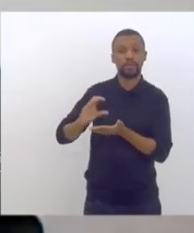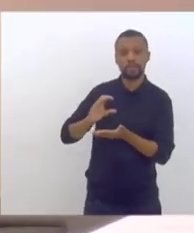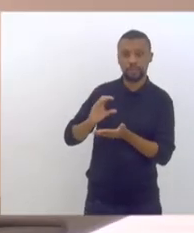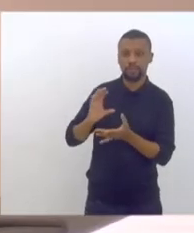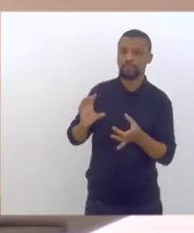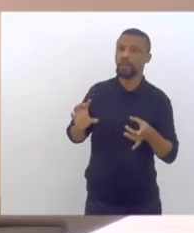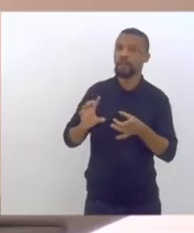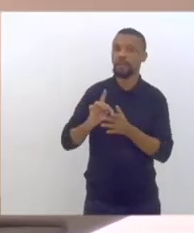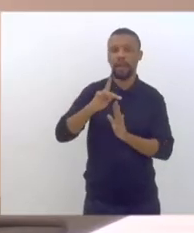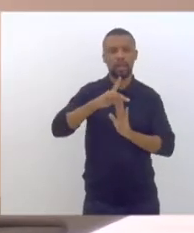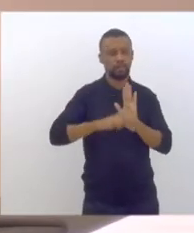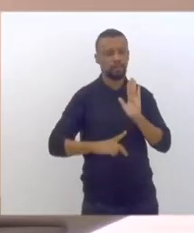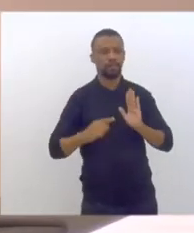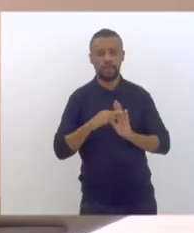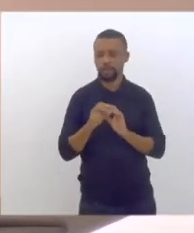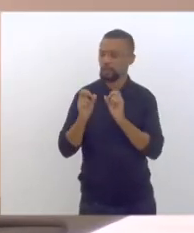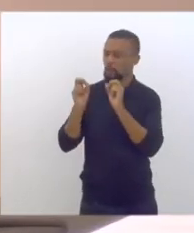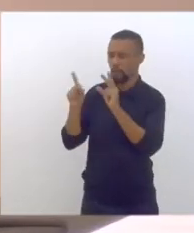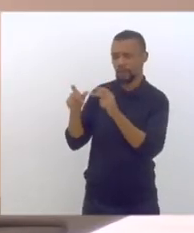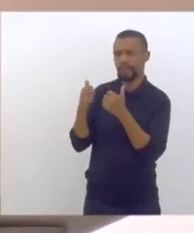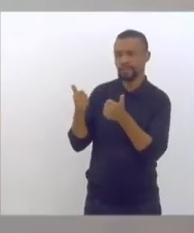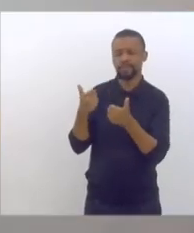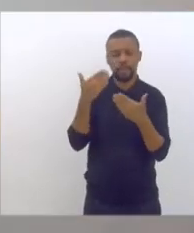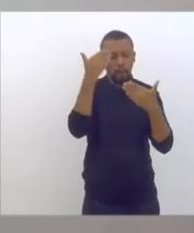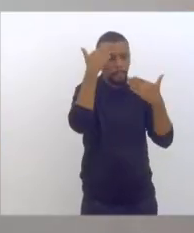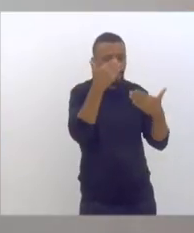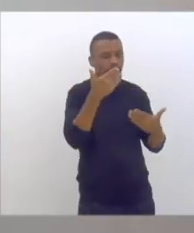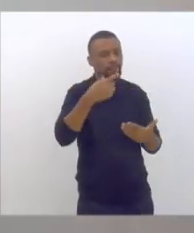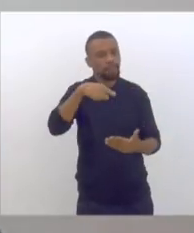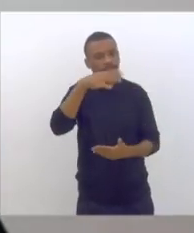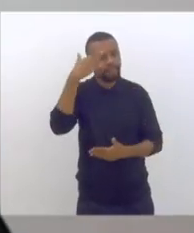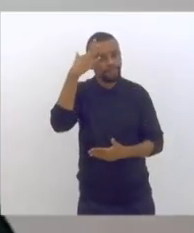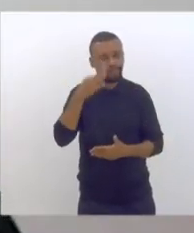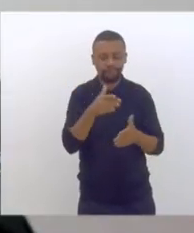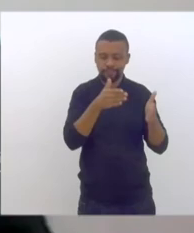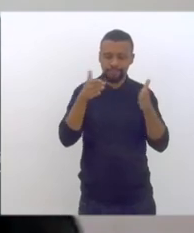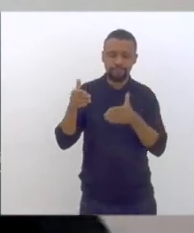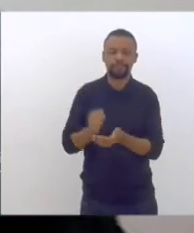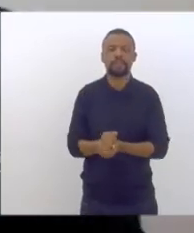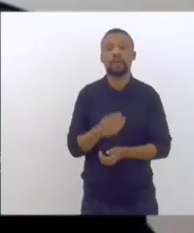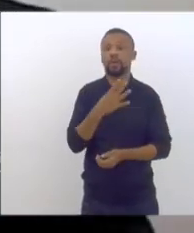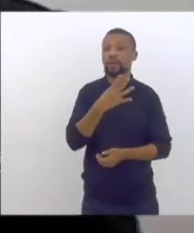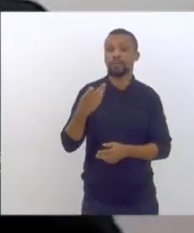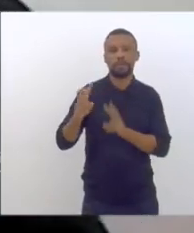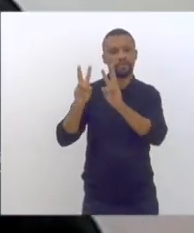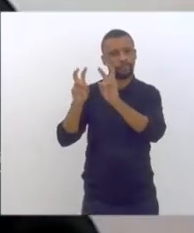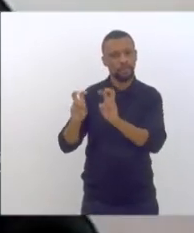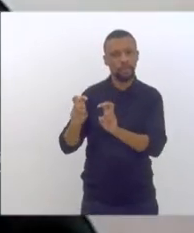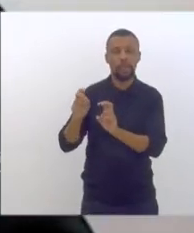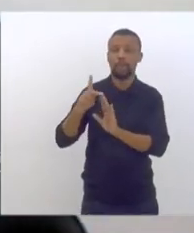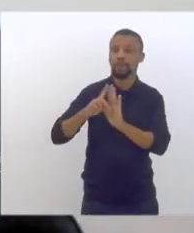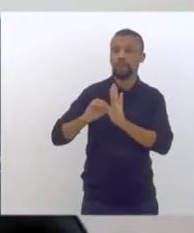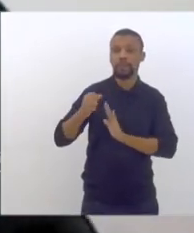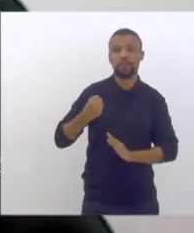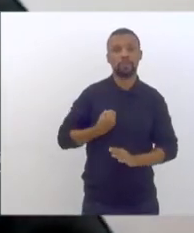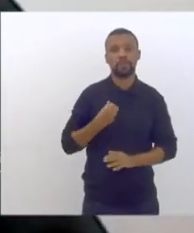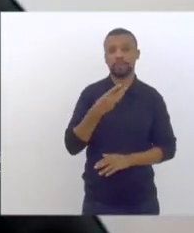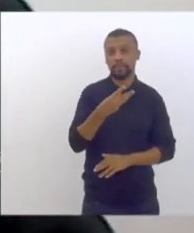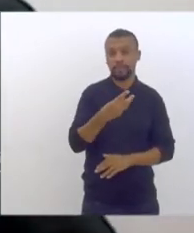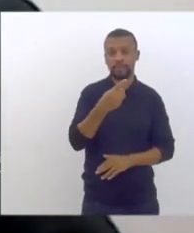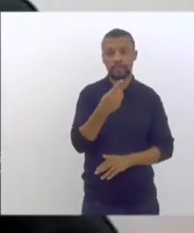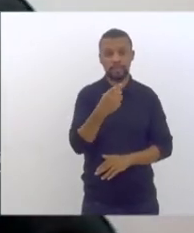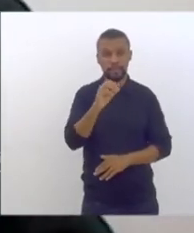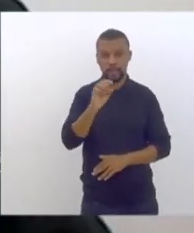Ok obrigado pela compreensão 44 da falta projeto de lei três